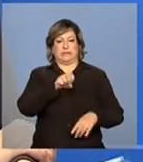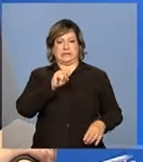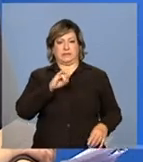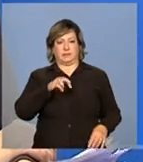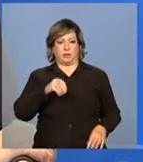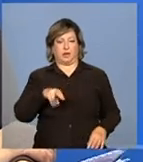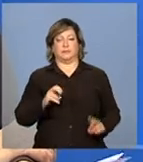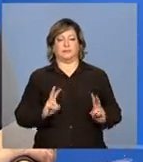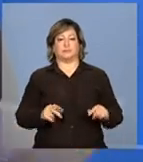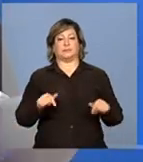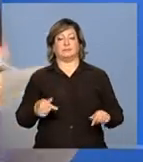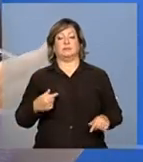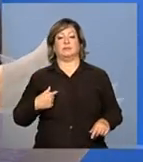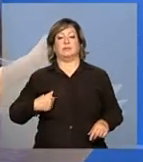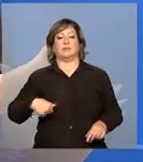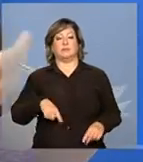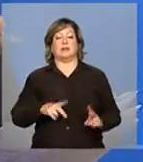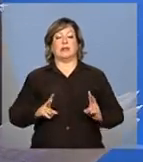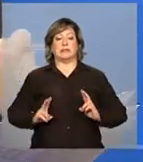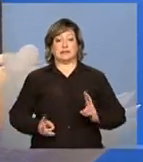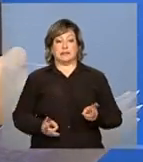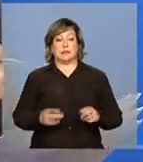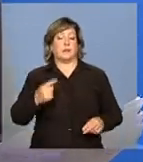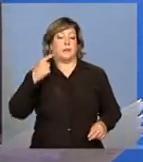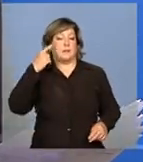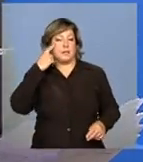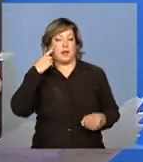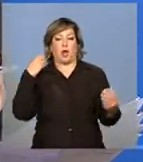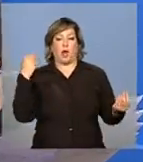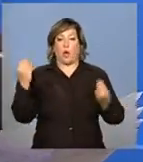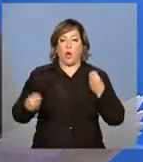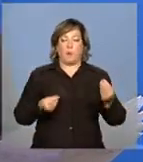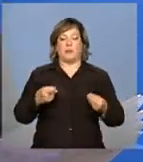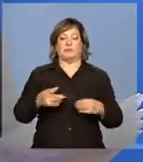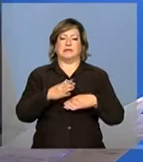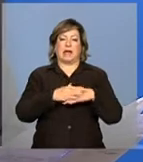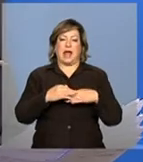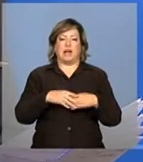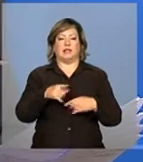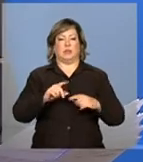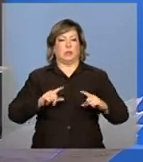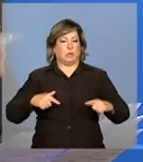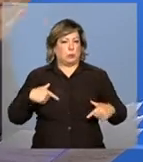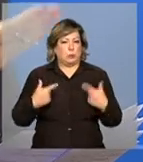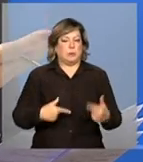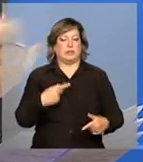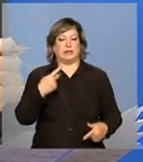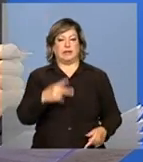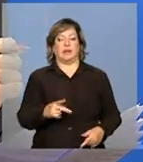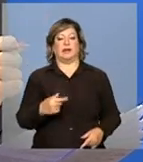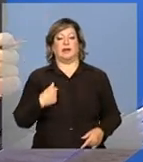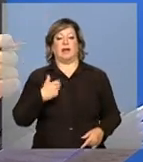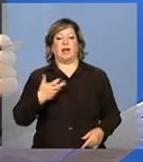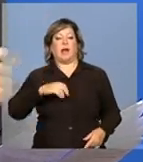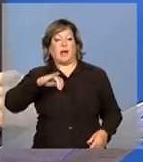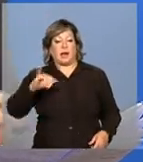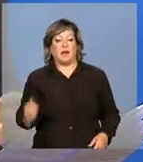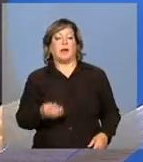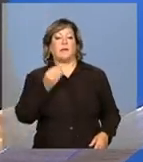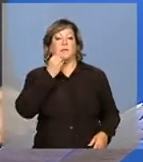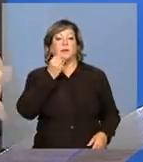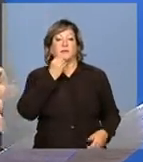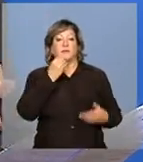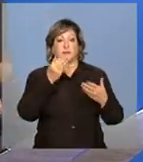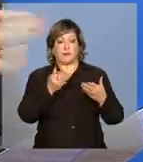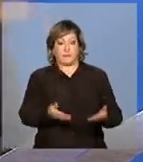nas peles e a gente precisa ver todo esse carinho toda essa luta dela tô descendo E aí eu quero aproveitar que você tá